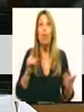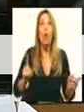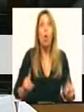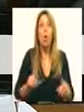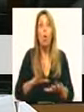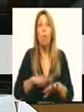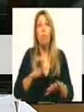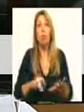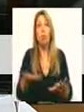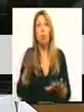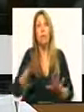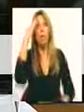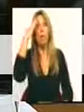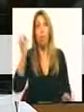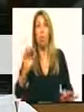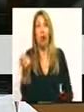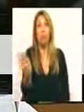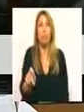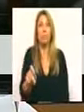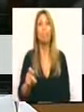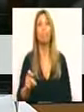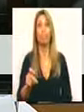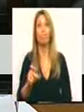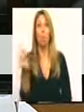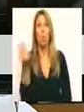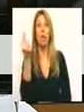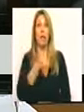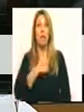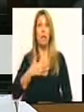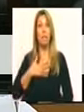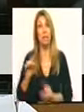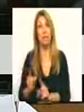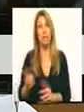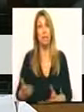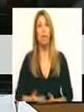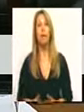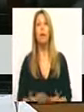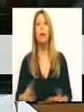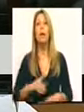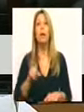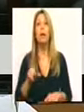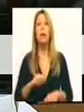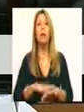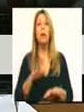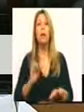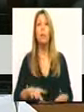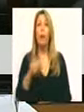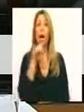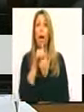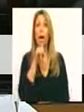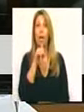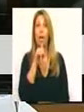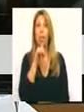ocorrido numa dessas unidades empresariais, e também o facto do meio hídrico